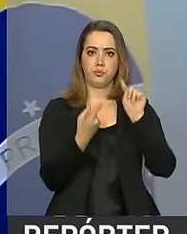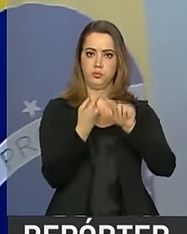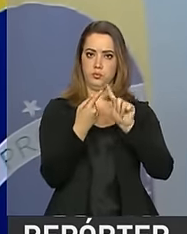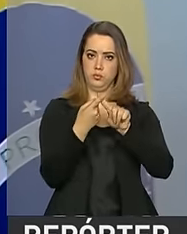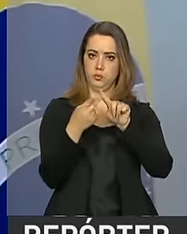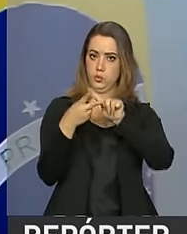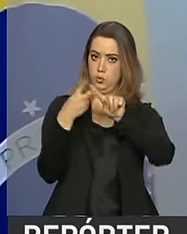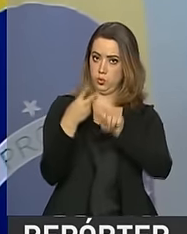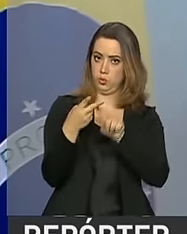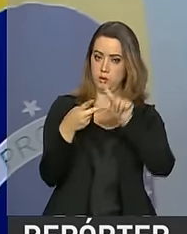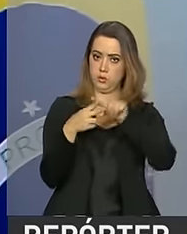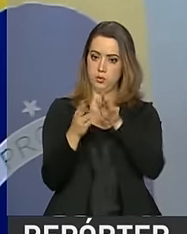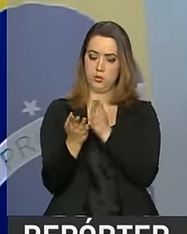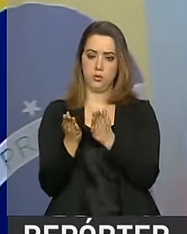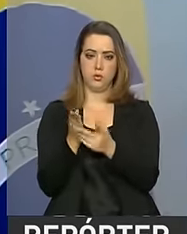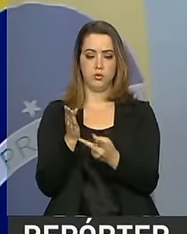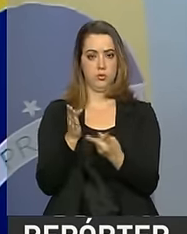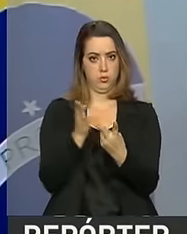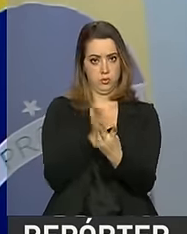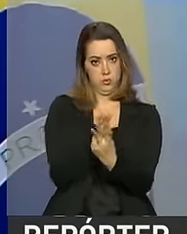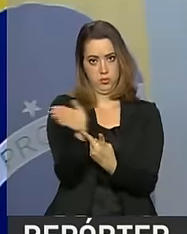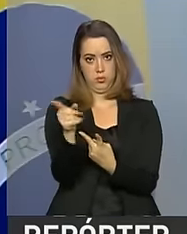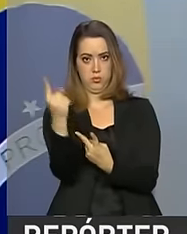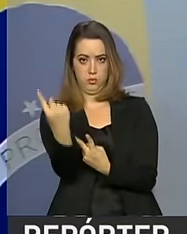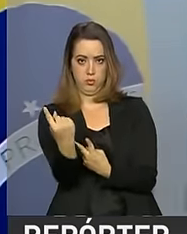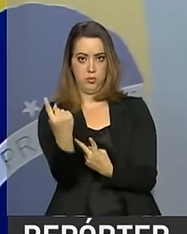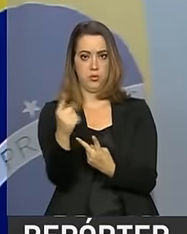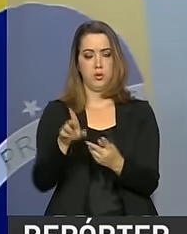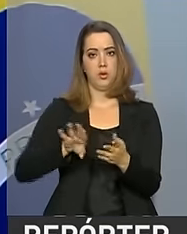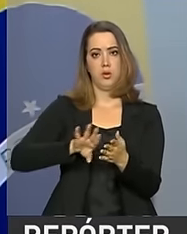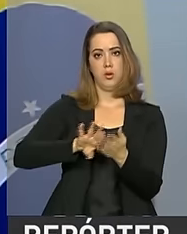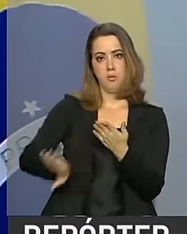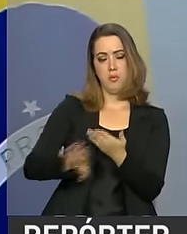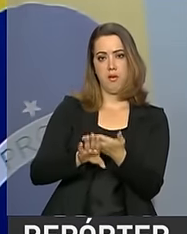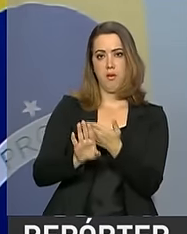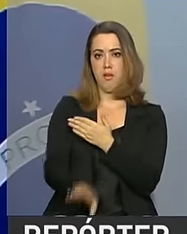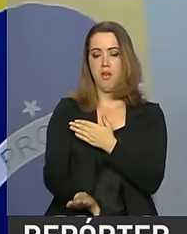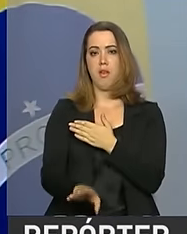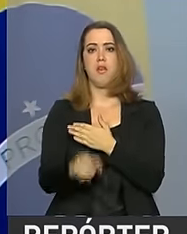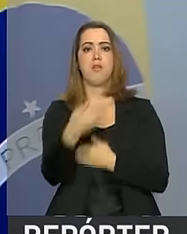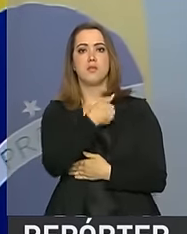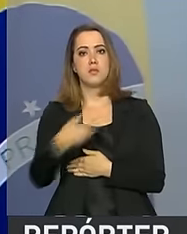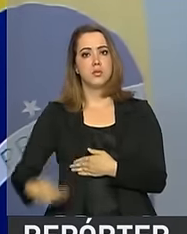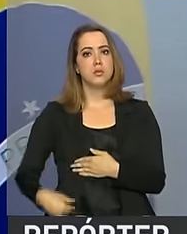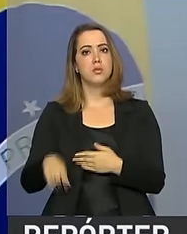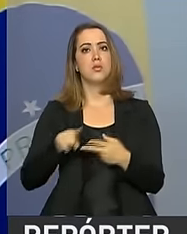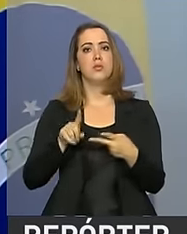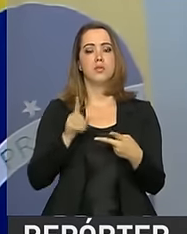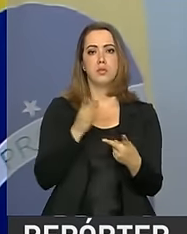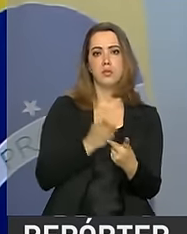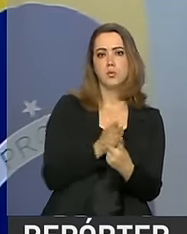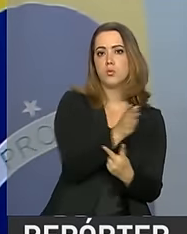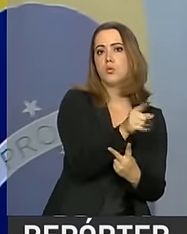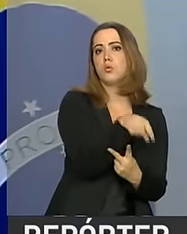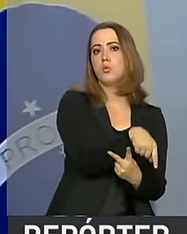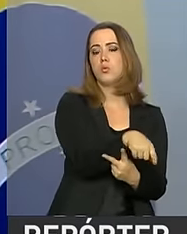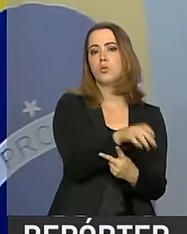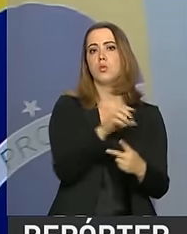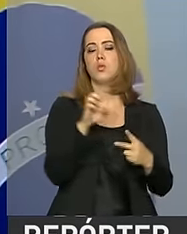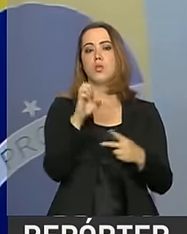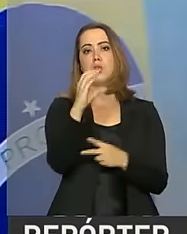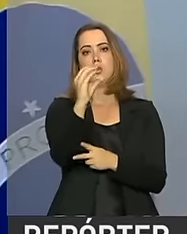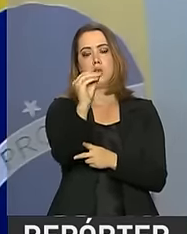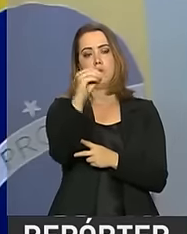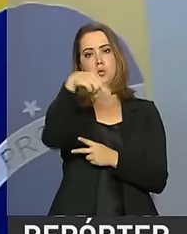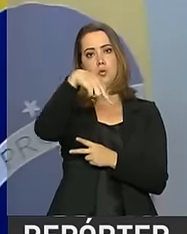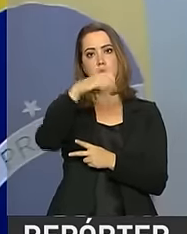vertente é a desestatização, que ainda está em pé. Uma outra vertente são as concessões. Vocês sabem que eu criei, nós